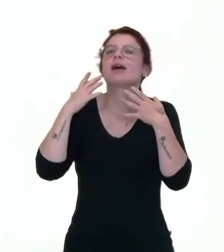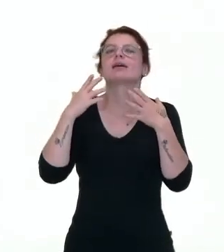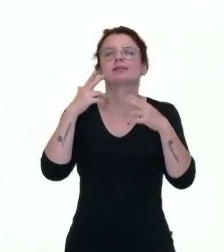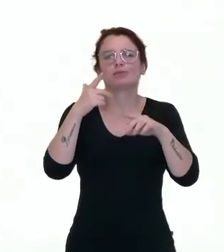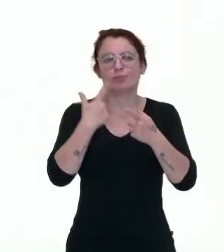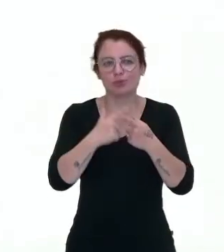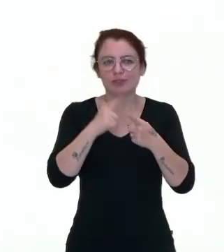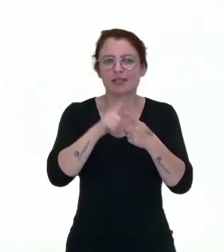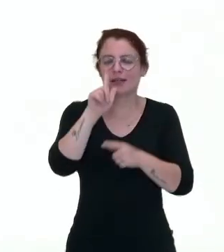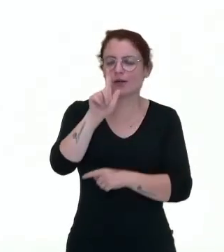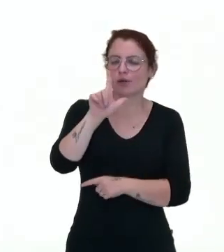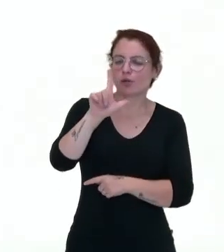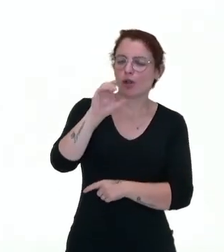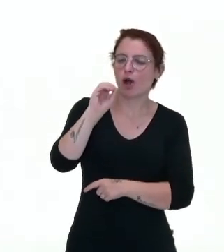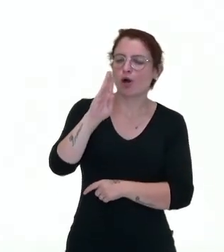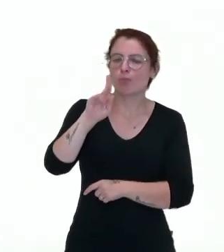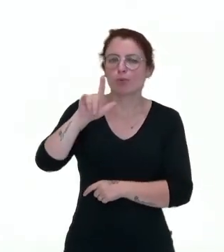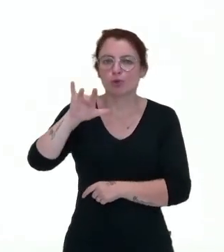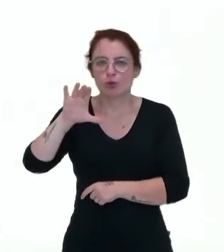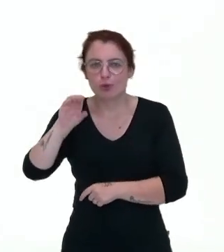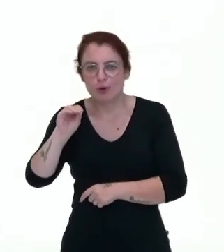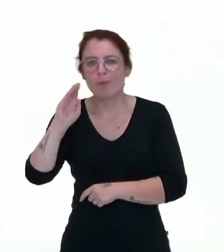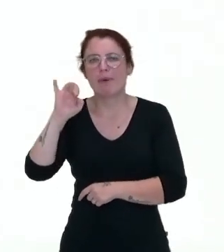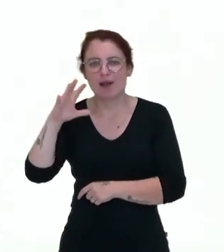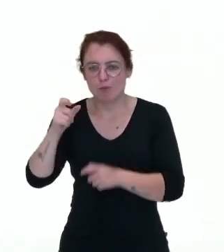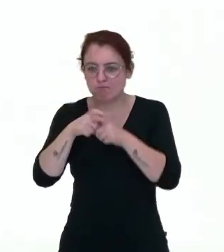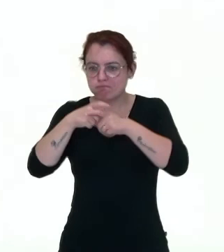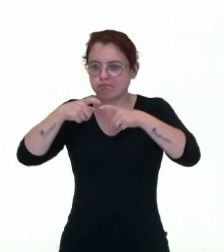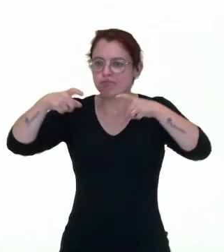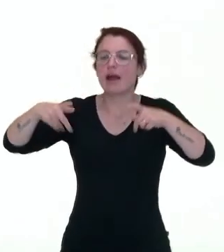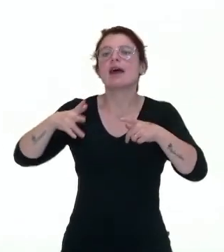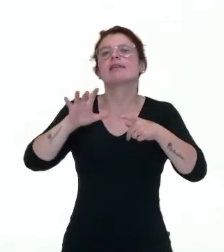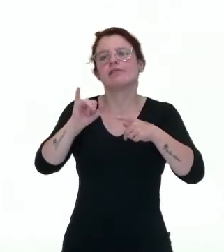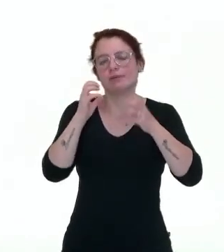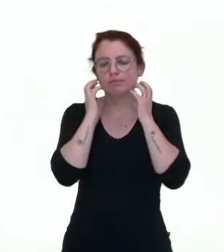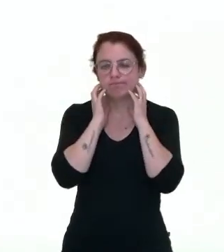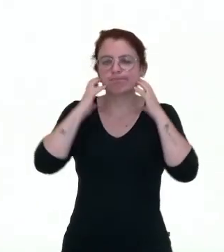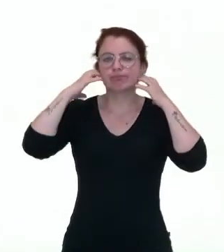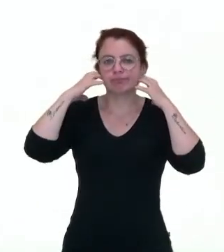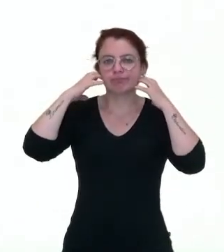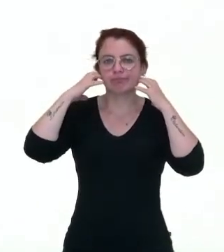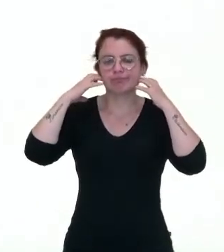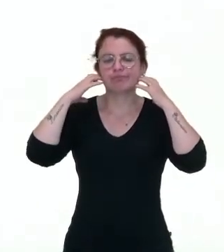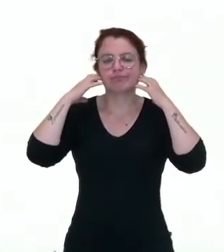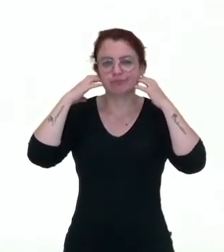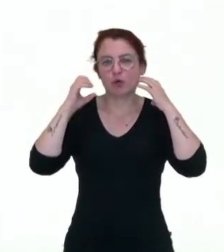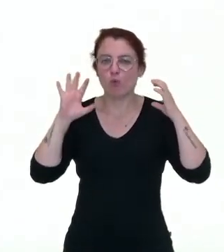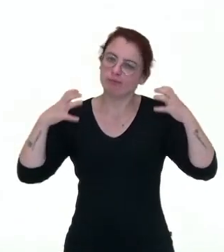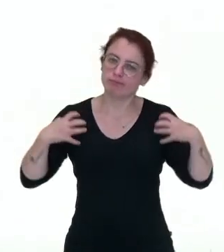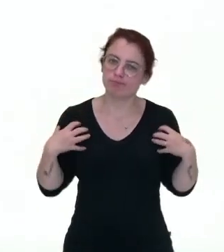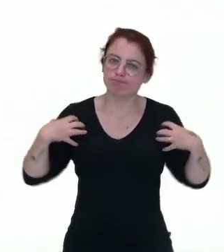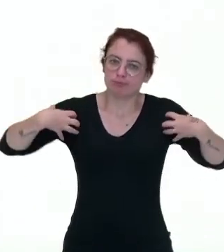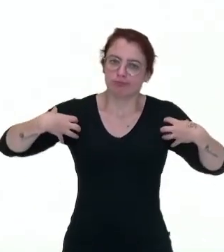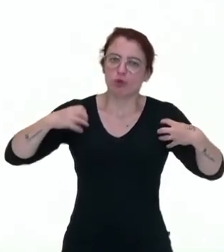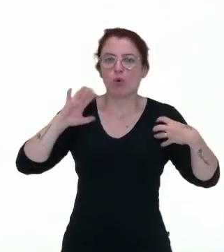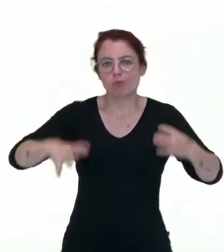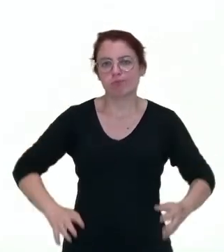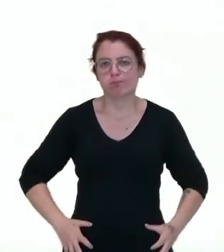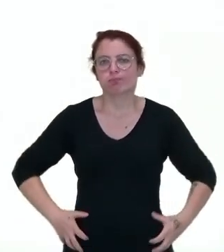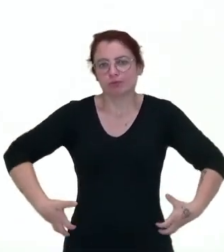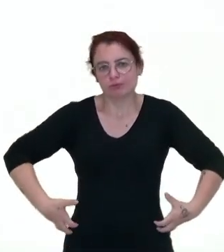ao aumento do número de glóbulos brancos. Então, dentro dos linfonodos, eu tenho os glóbulos brancos. Eles estão